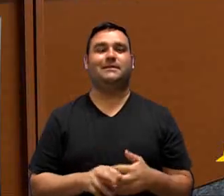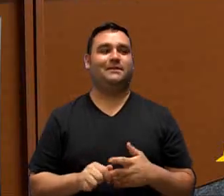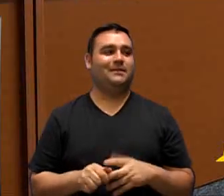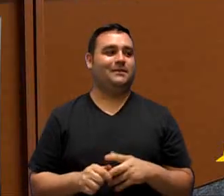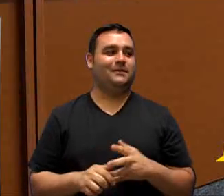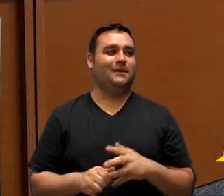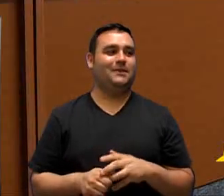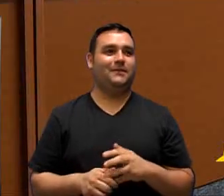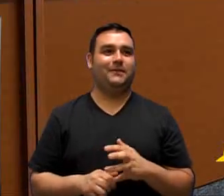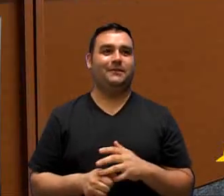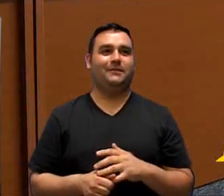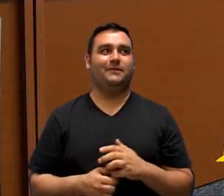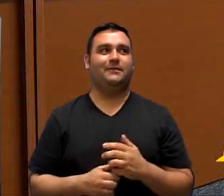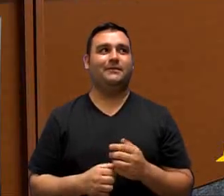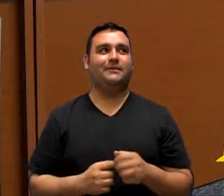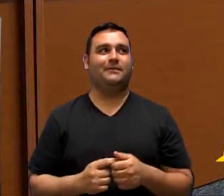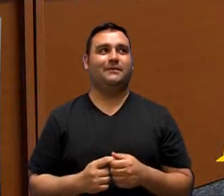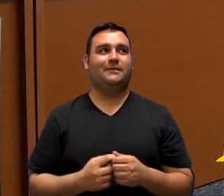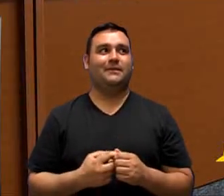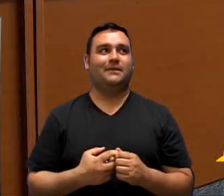Vai, filho.